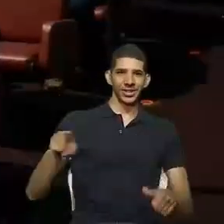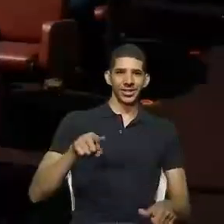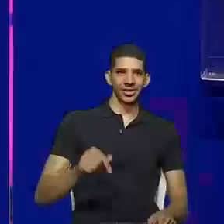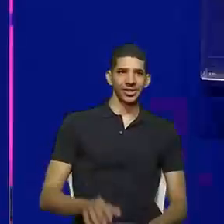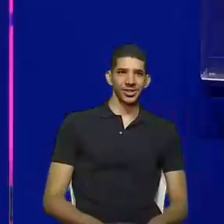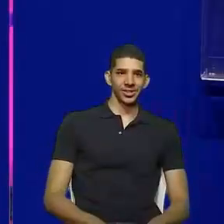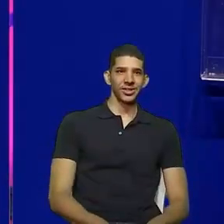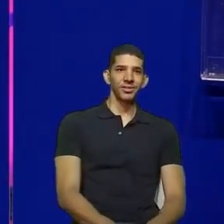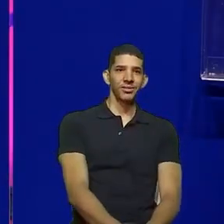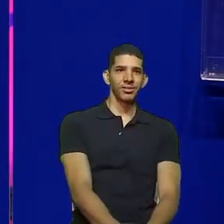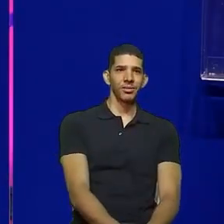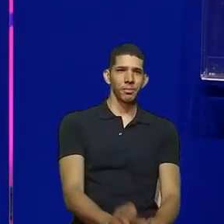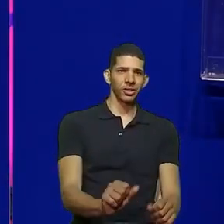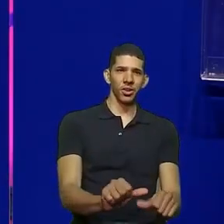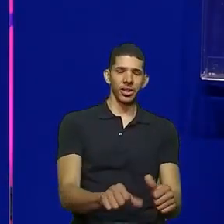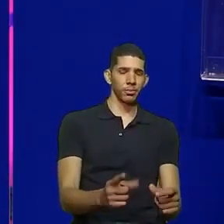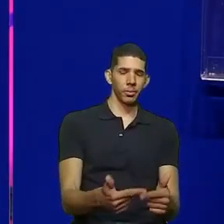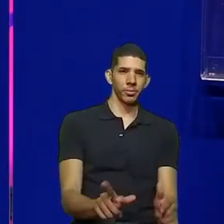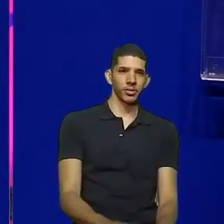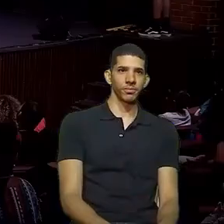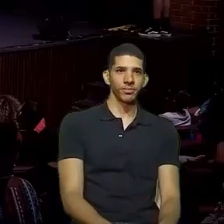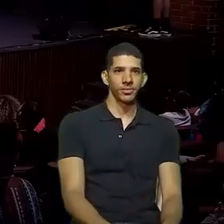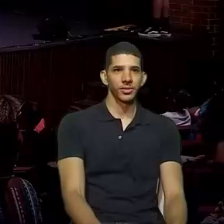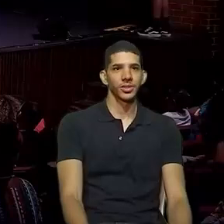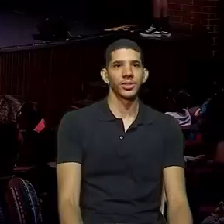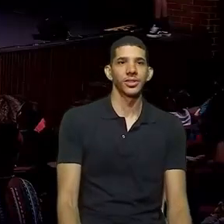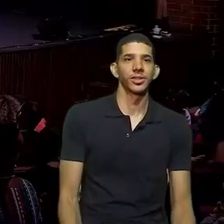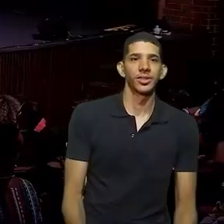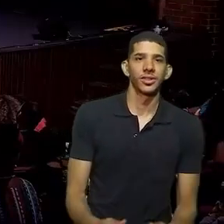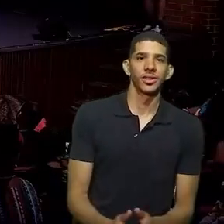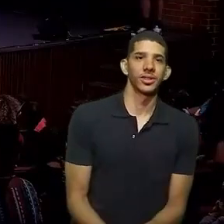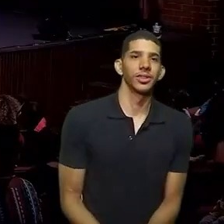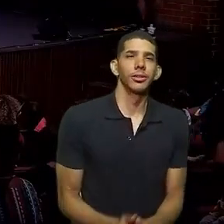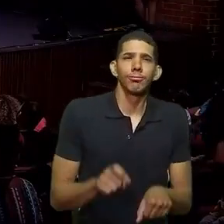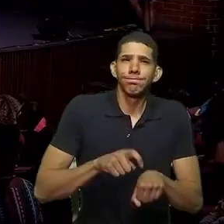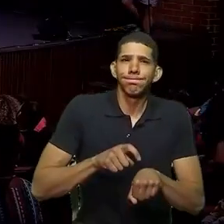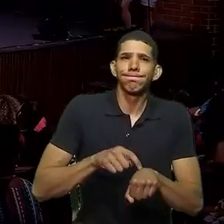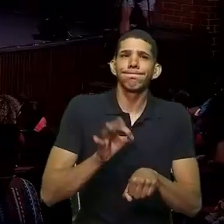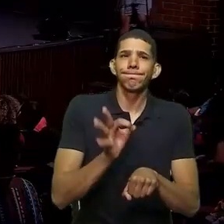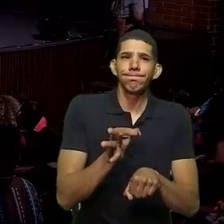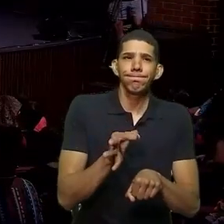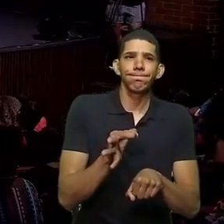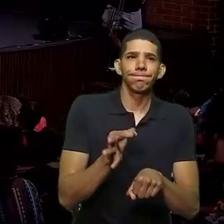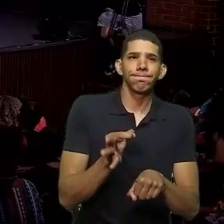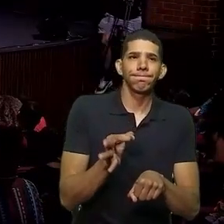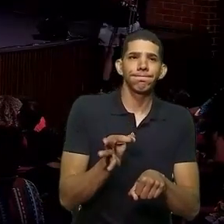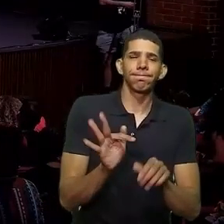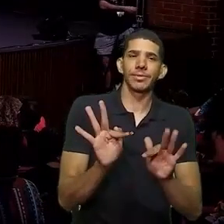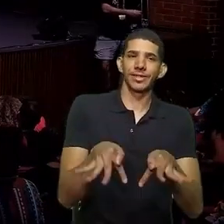E, pessoal, eu estou olhando o horário ali, o tempo ali na tela, então, caminhando para o final,